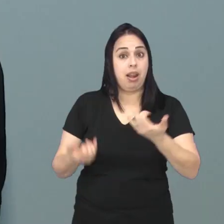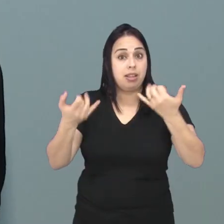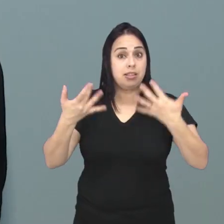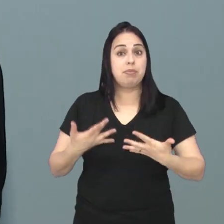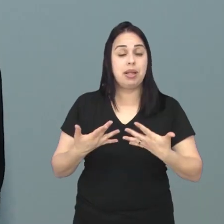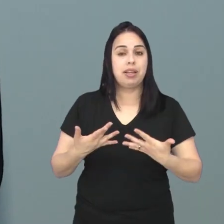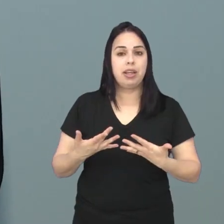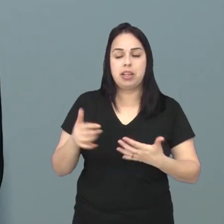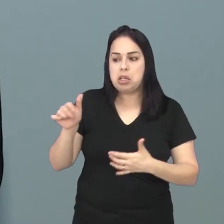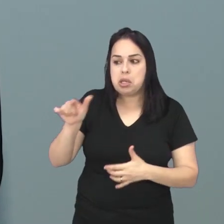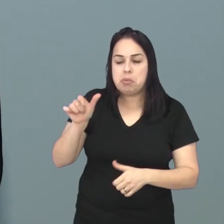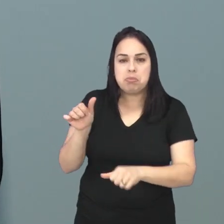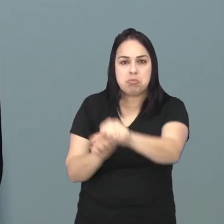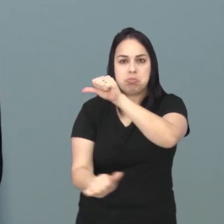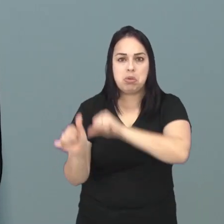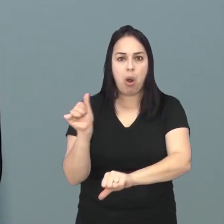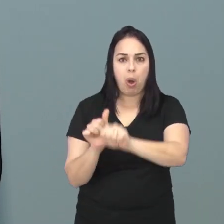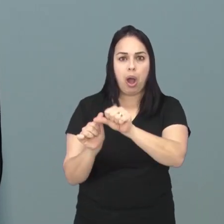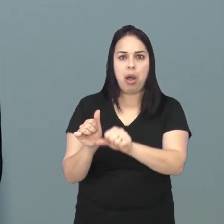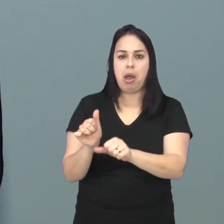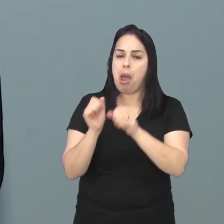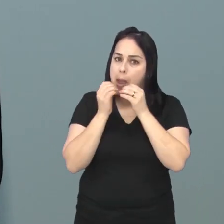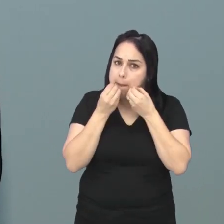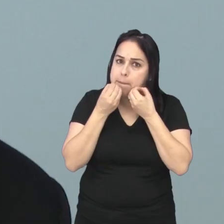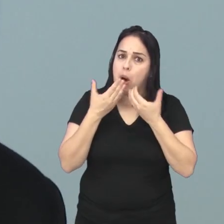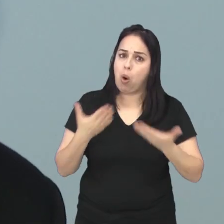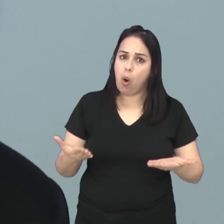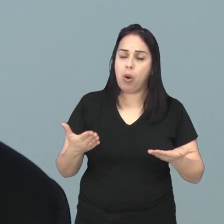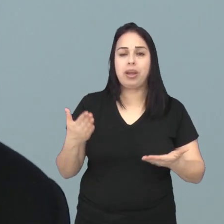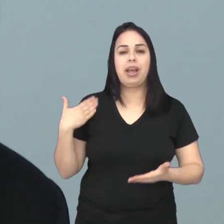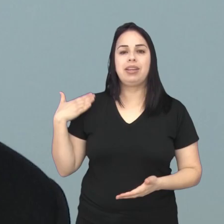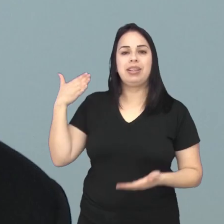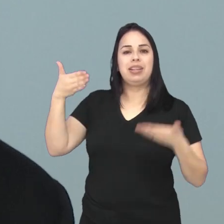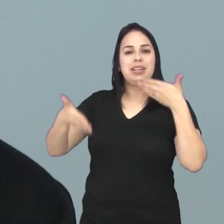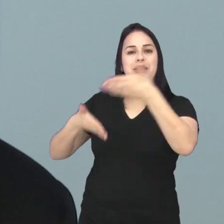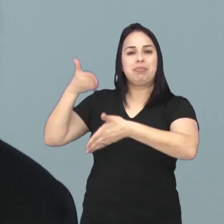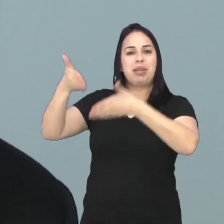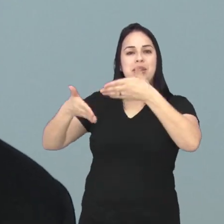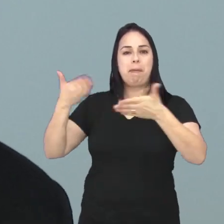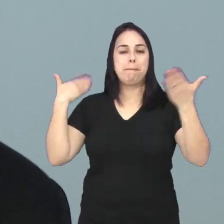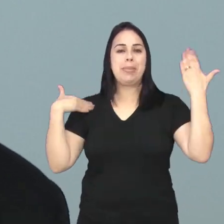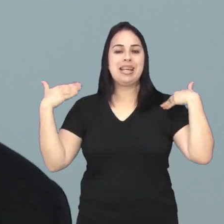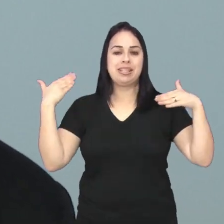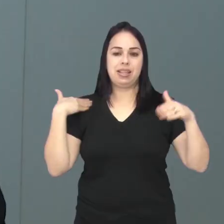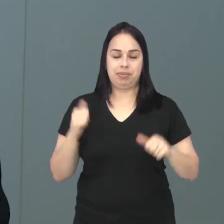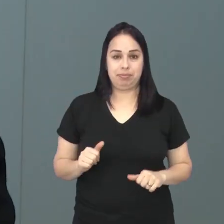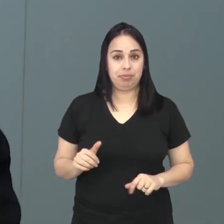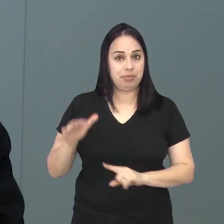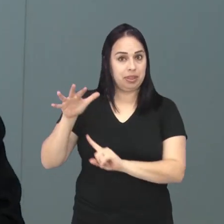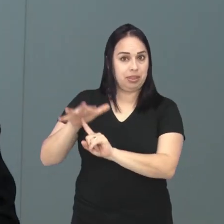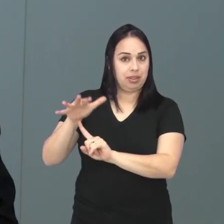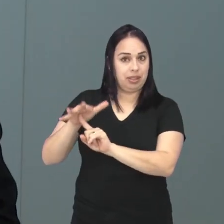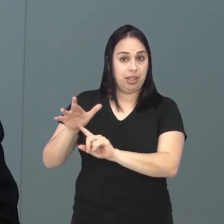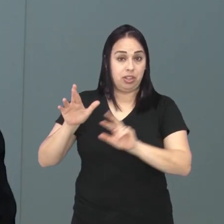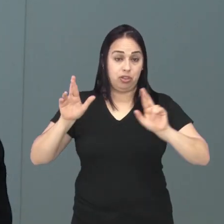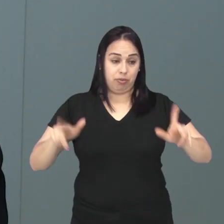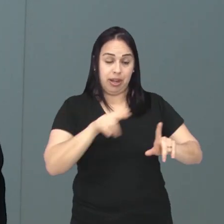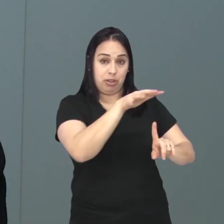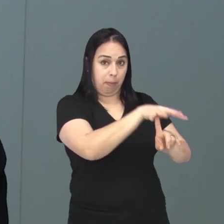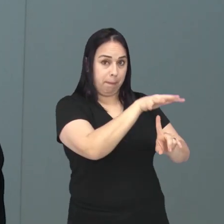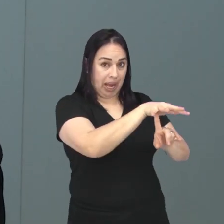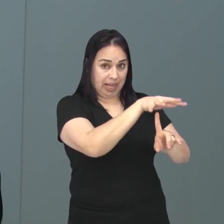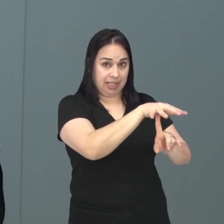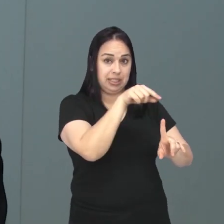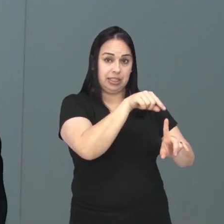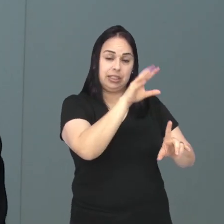Prefeitura afirma que uma nova utilidade para esses espaços vai dar mais opções de lazer para a população. Os quiosques do centro são diferentes